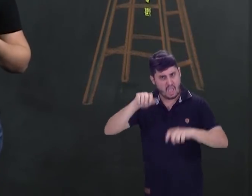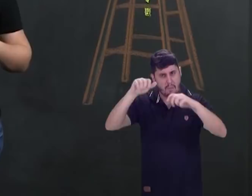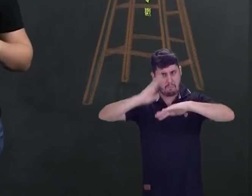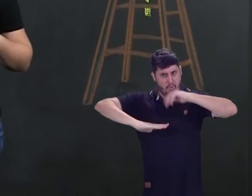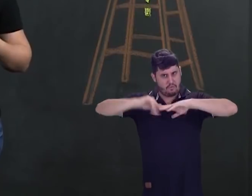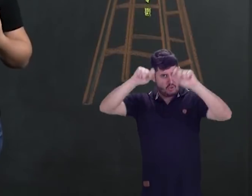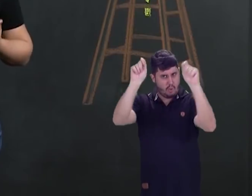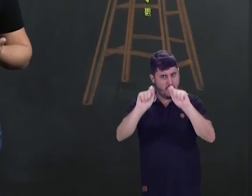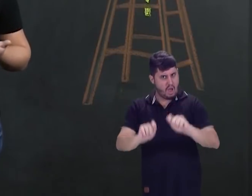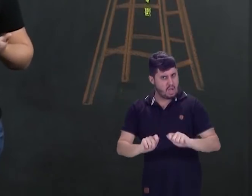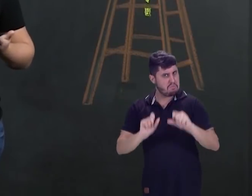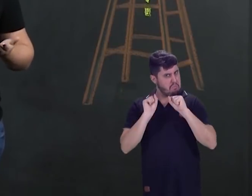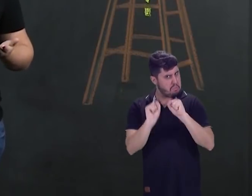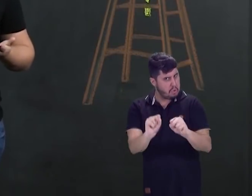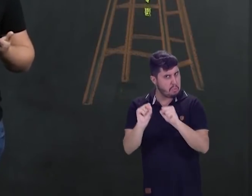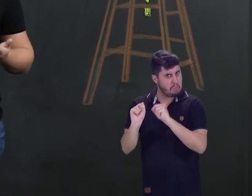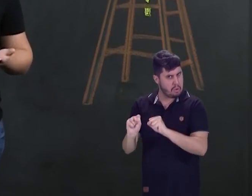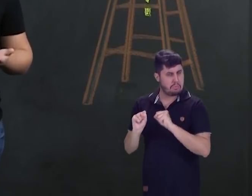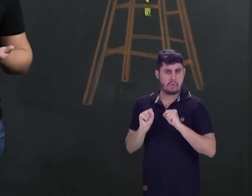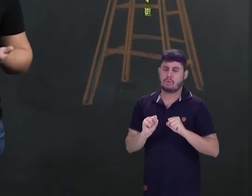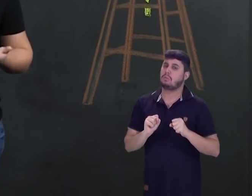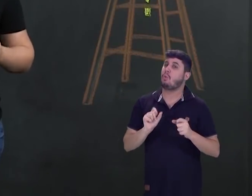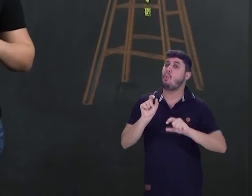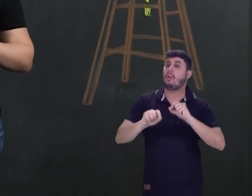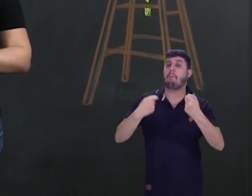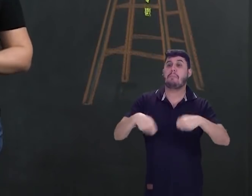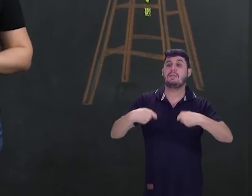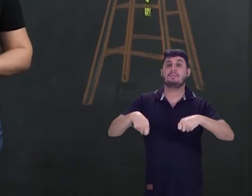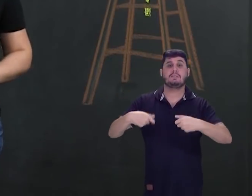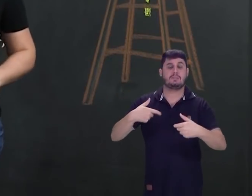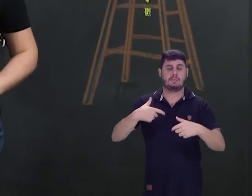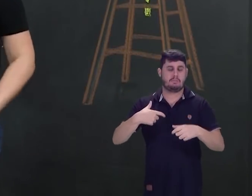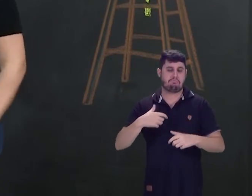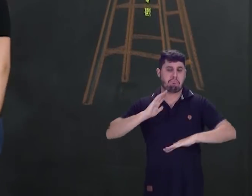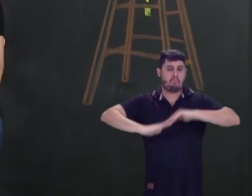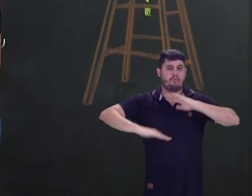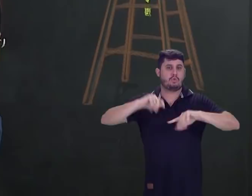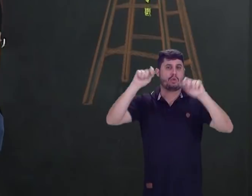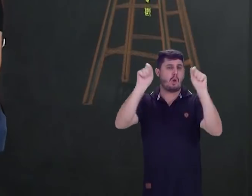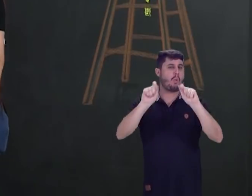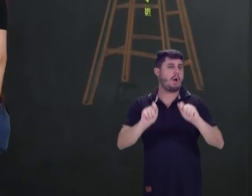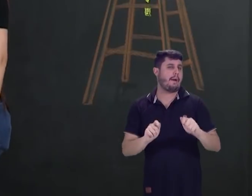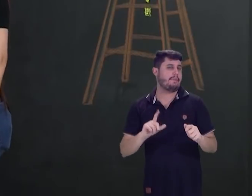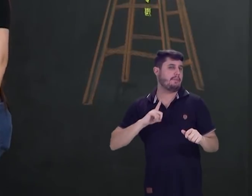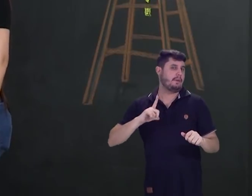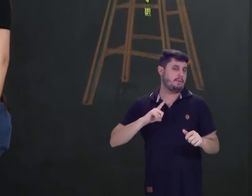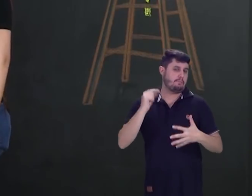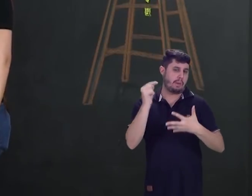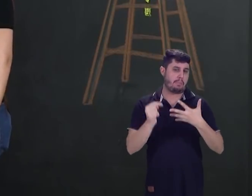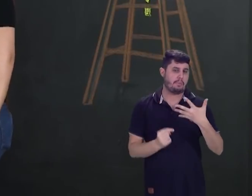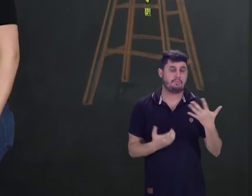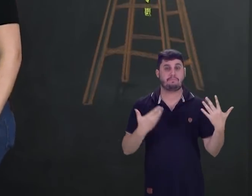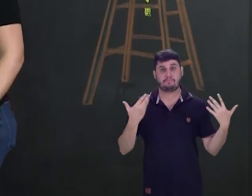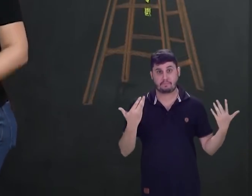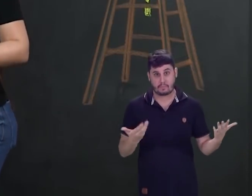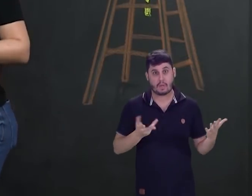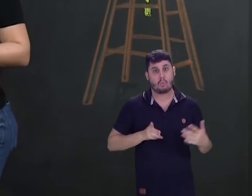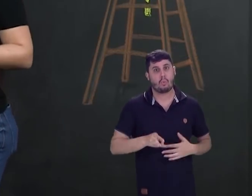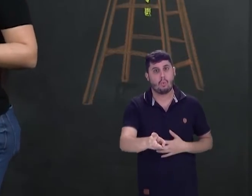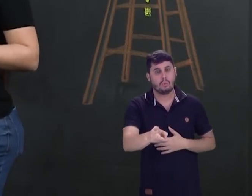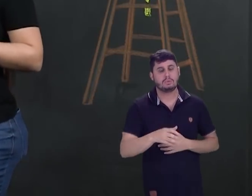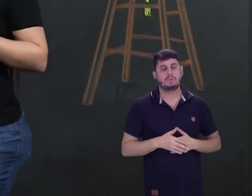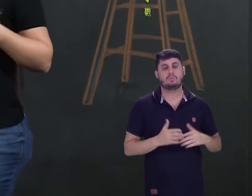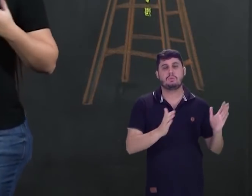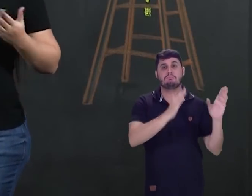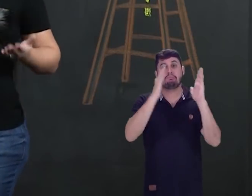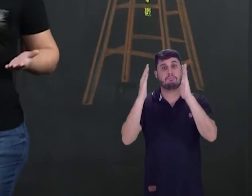ser artista, o que precisa para você ser um artista, né? Vamos lá, continuando. No período do surrealismo, é um